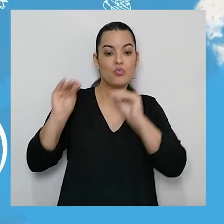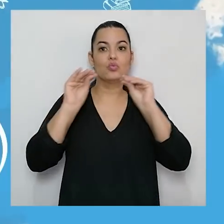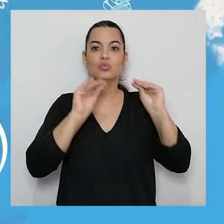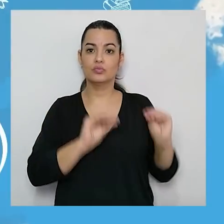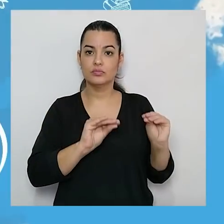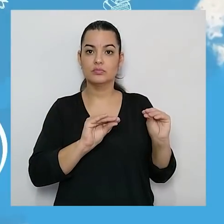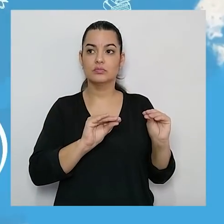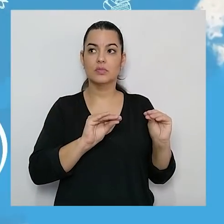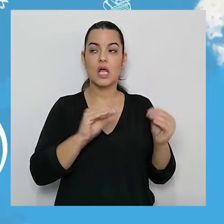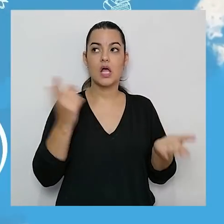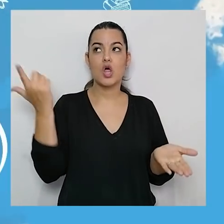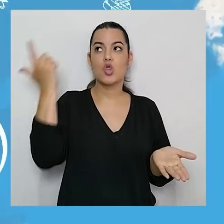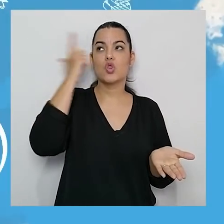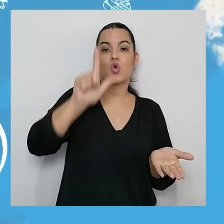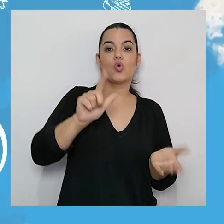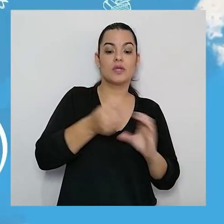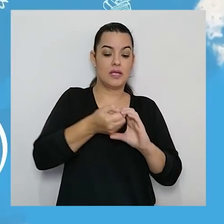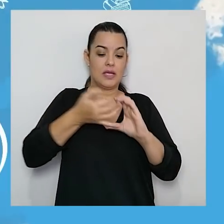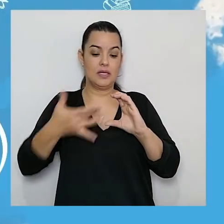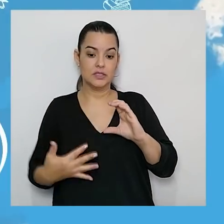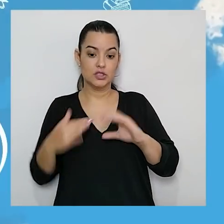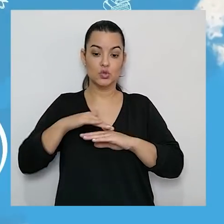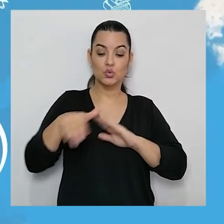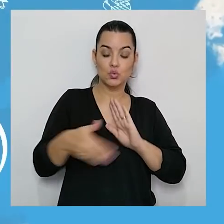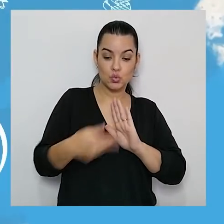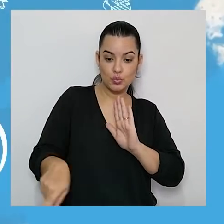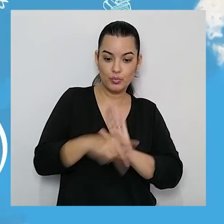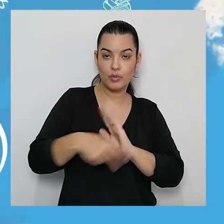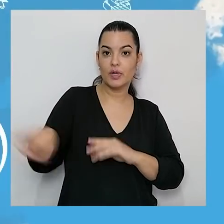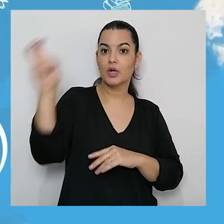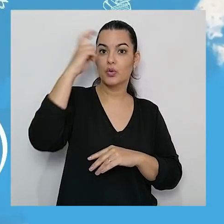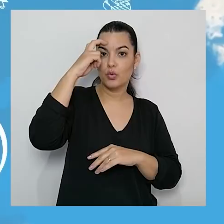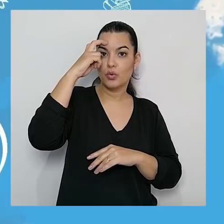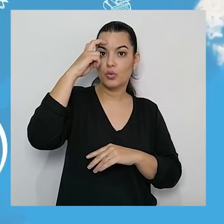não consegue ter todas as características culturais, tudo